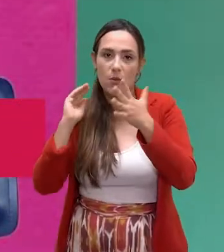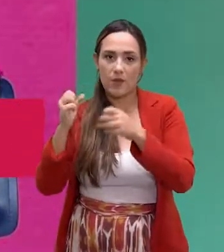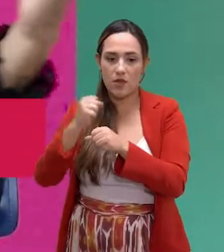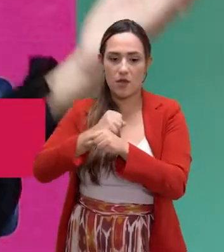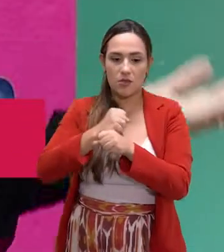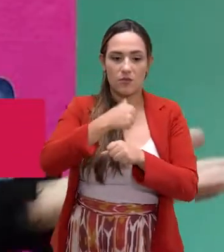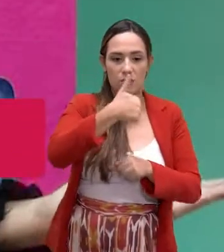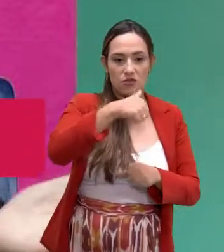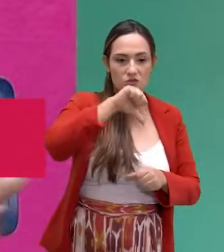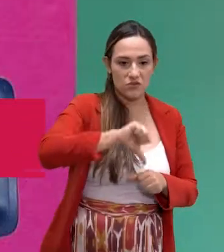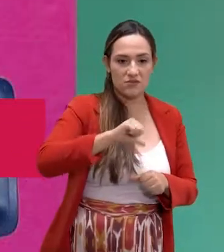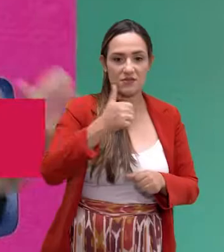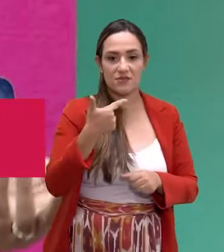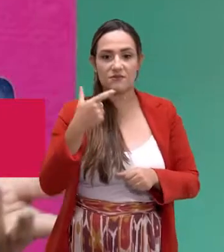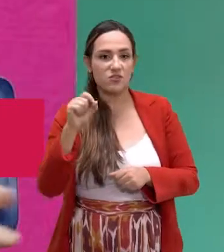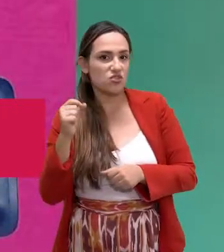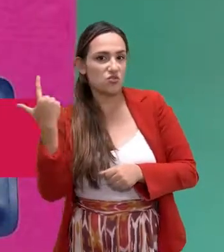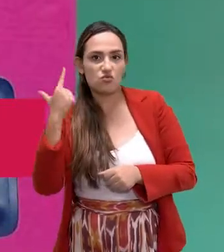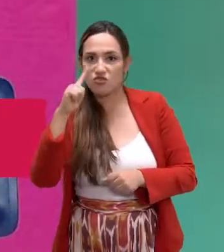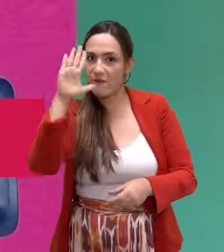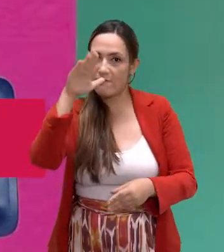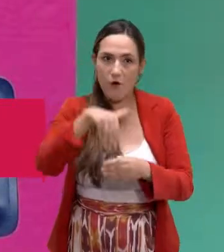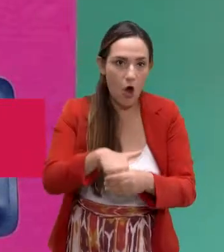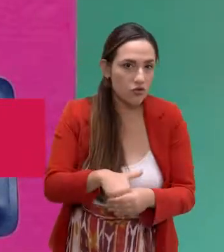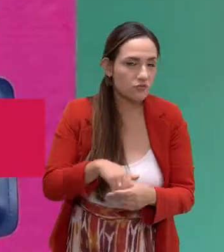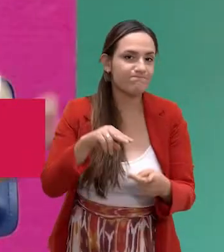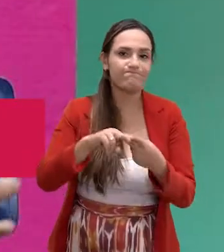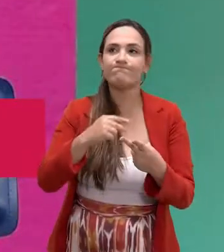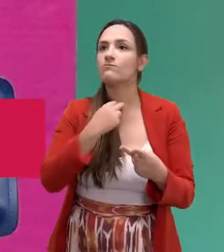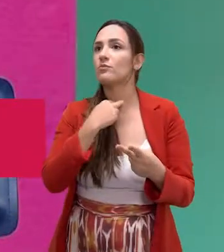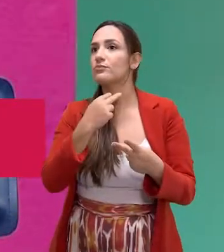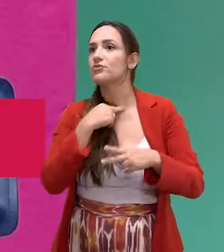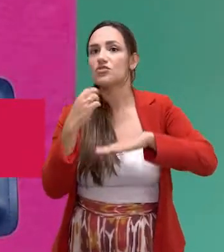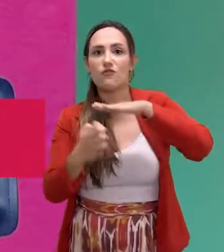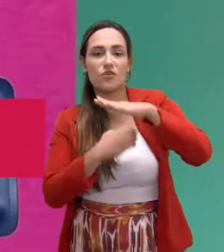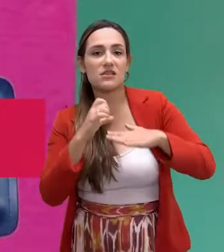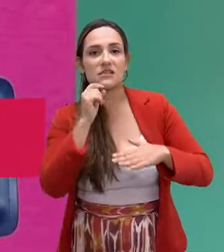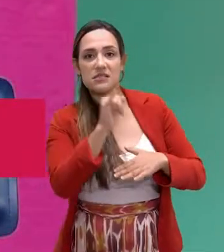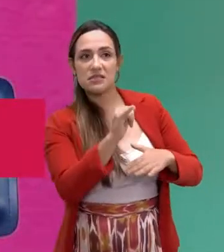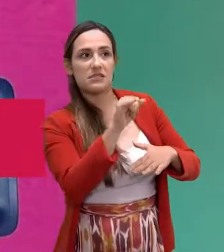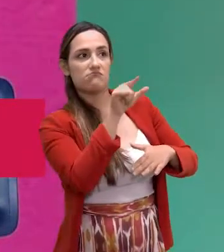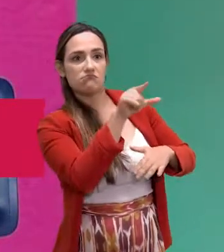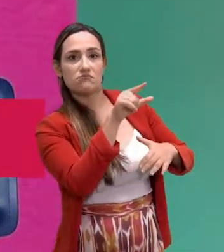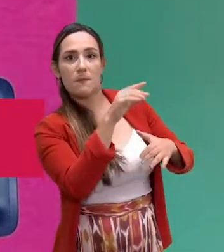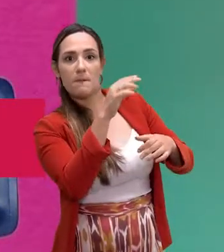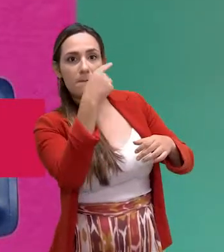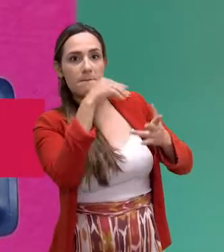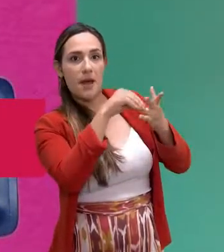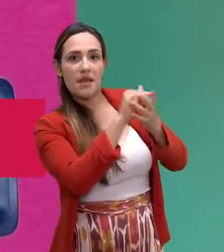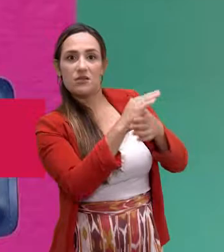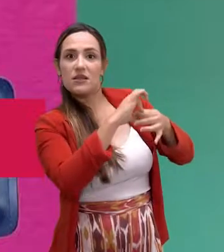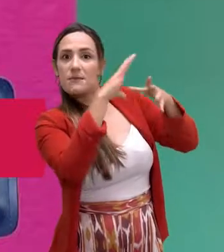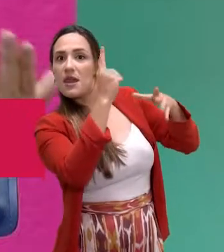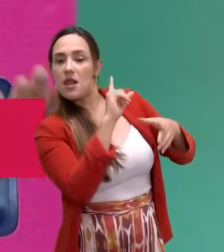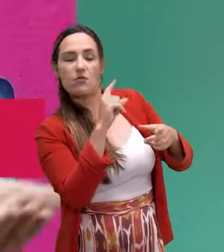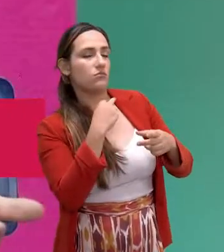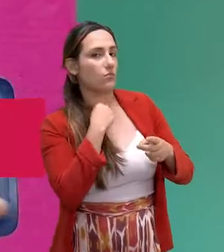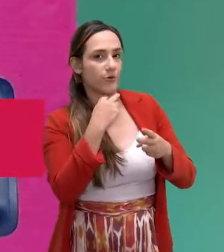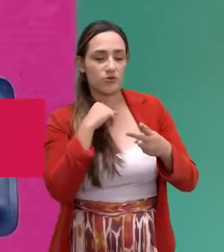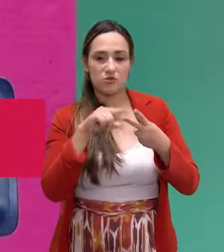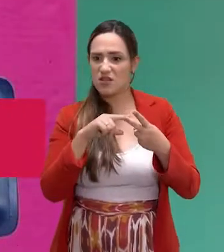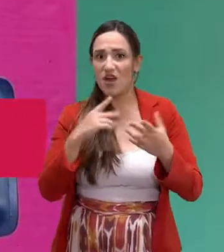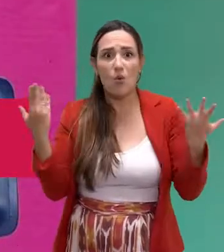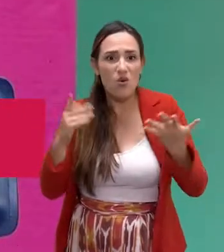de 1920 nós não votávamos, não podíamos abrir empresas sem autorização dos maridos, e hoje nós já podemos fazer isso e muito